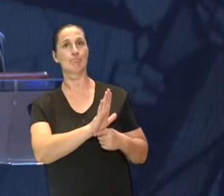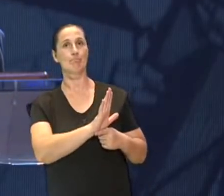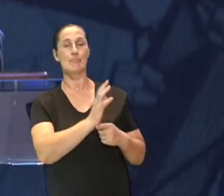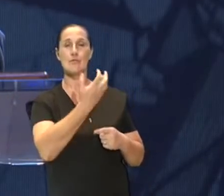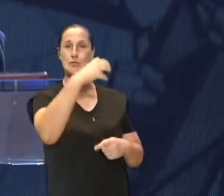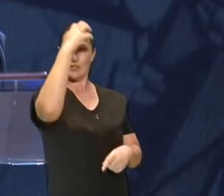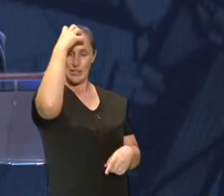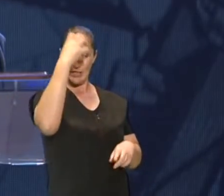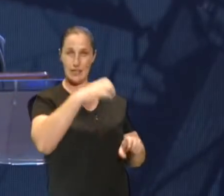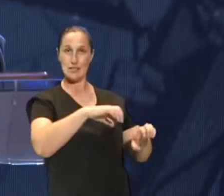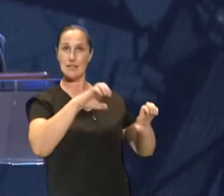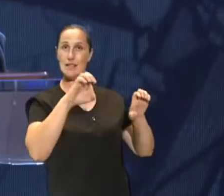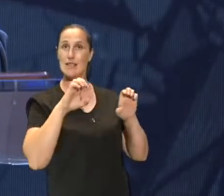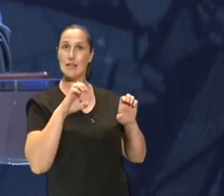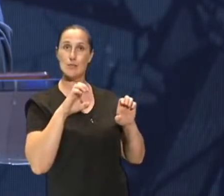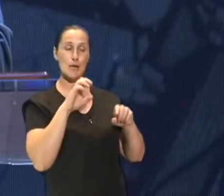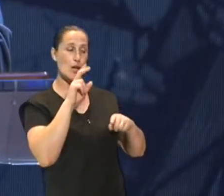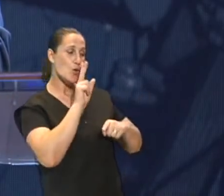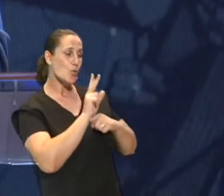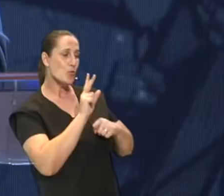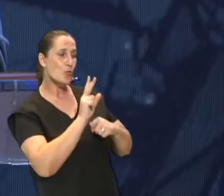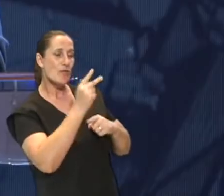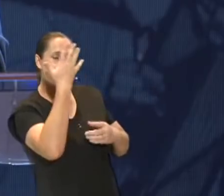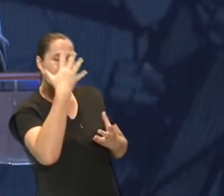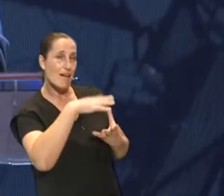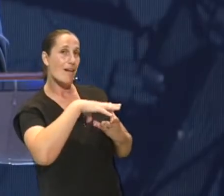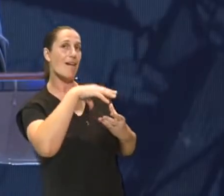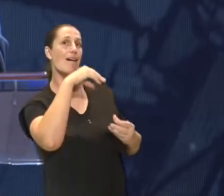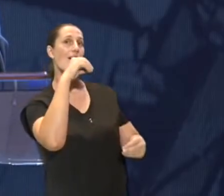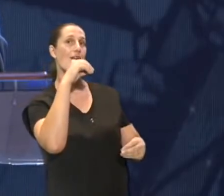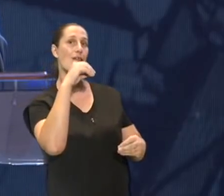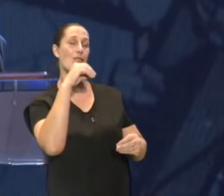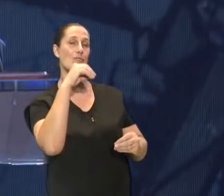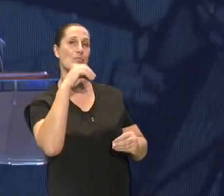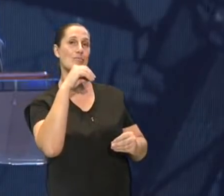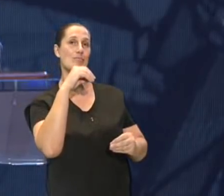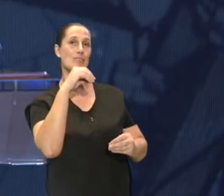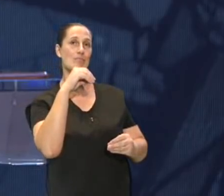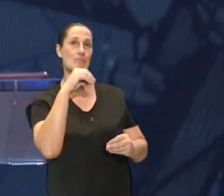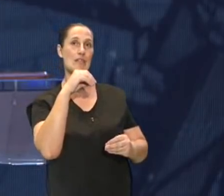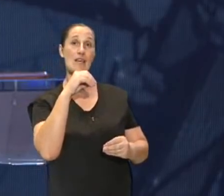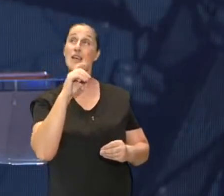Ezequias para tratar a sua alma, que é o mesmo recurso que Deus coloca à